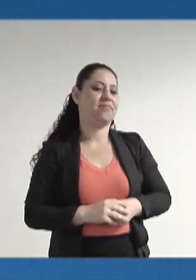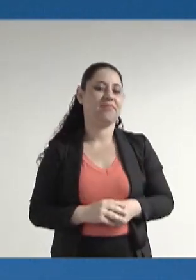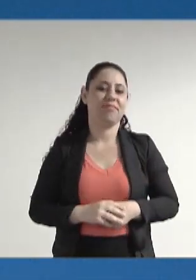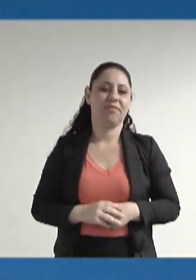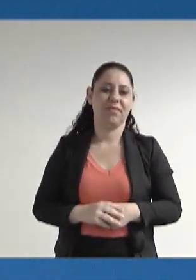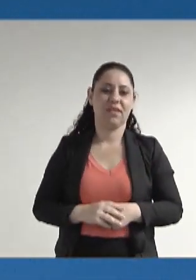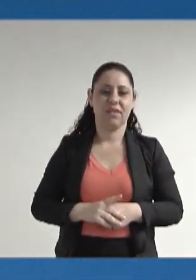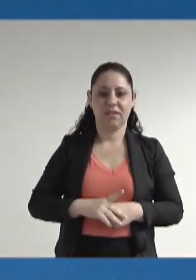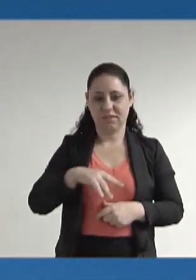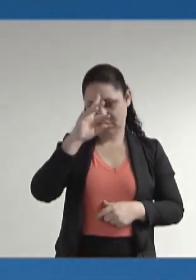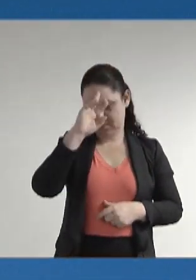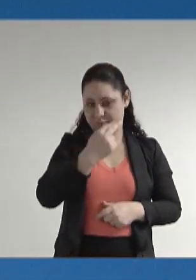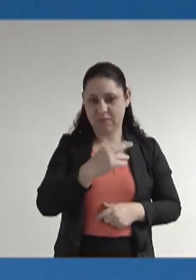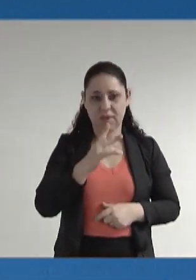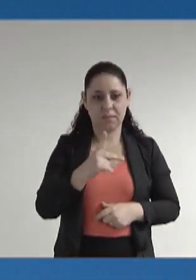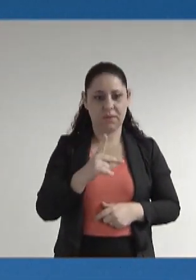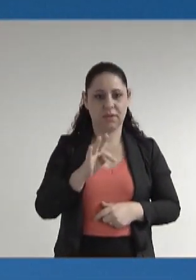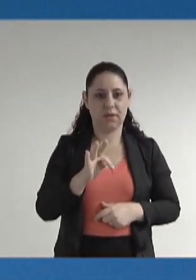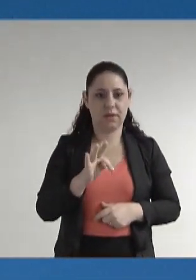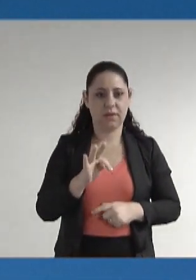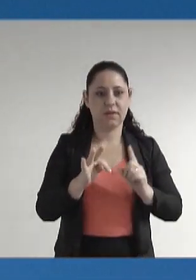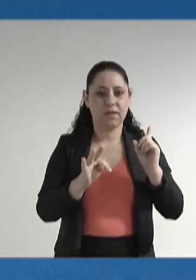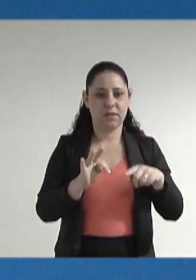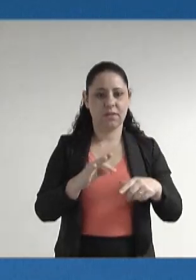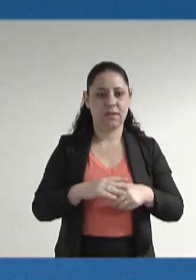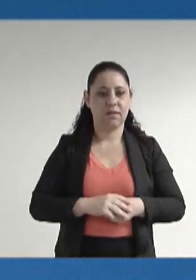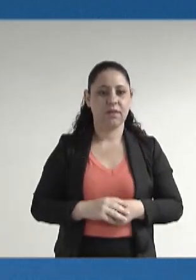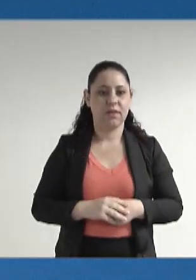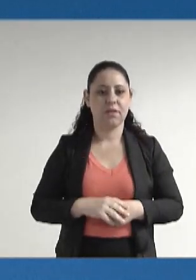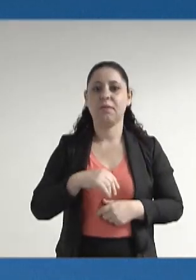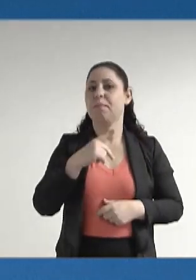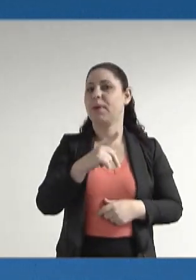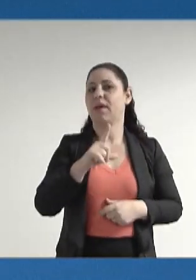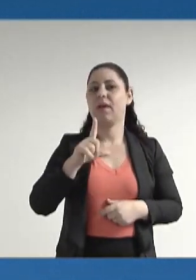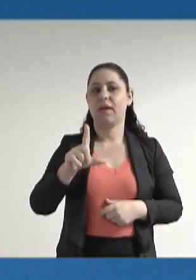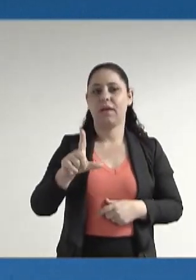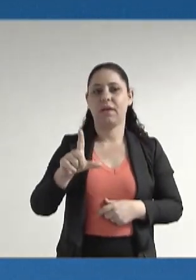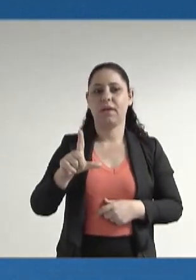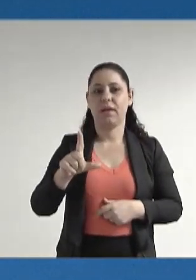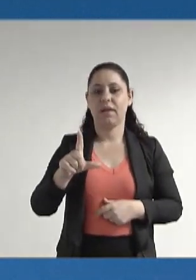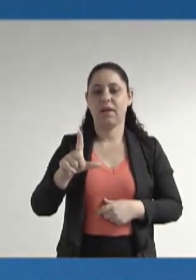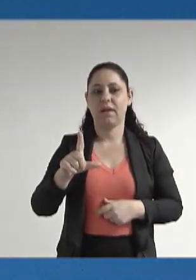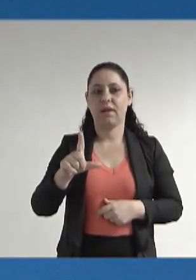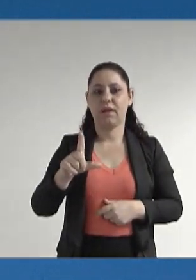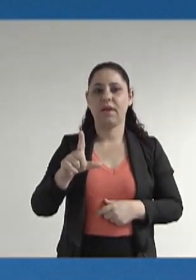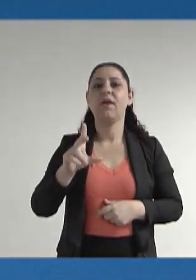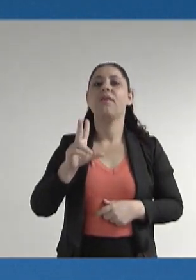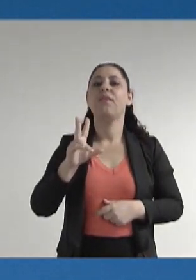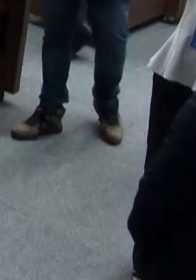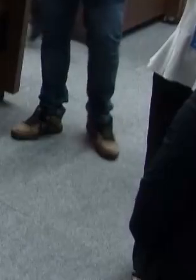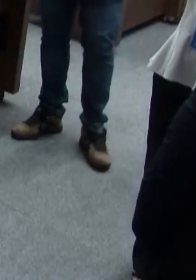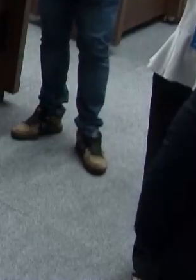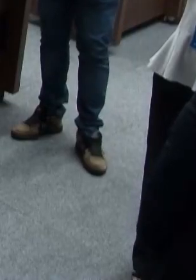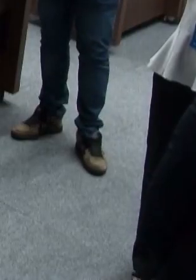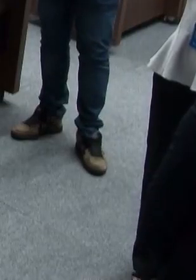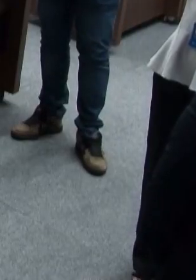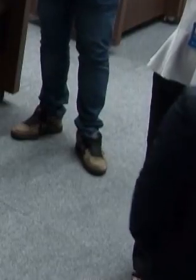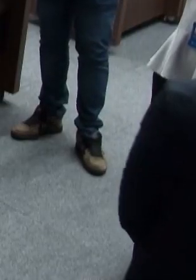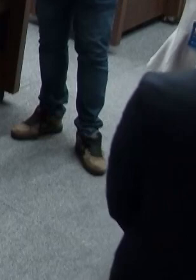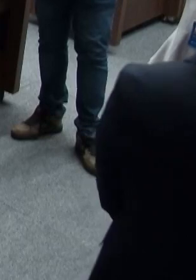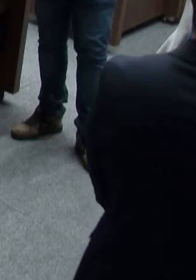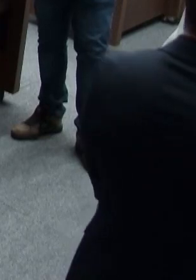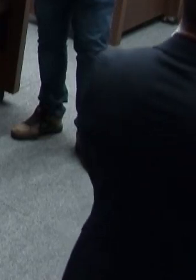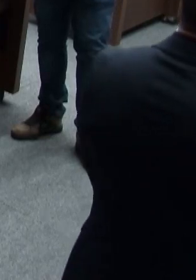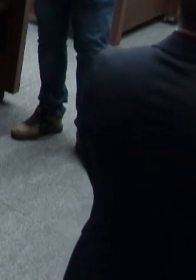O Reinaldo vai assumir o PT, coronel? PL, quer dizer, o PL, vai assumir o PL? Os dois. A gente